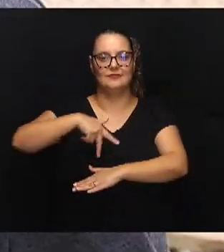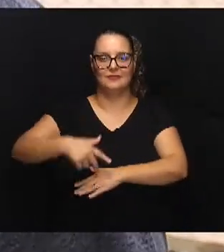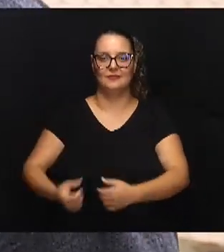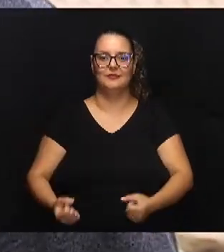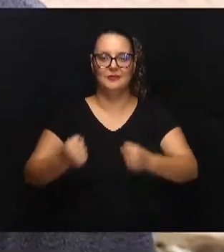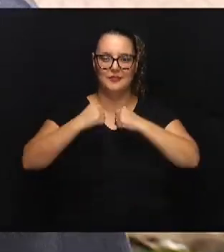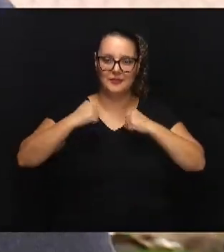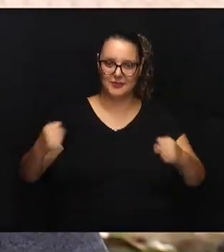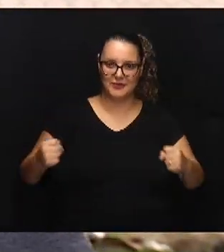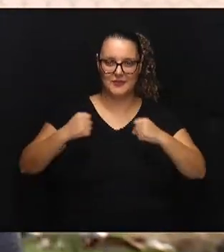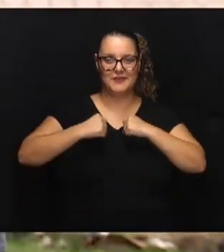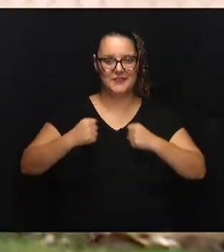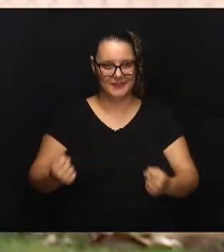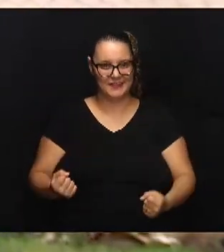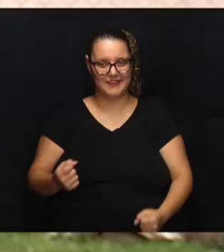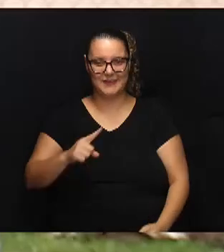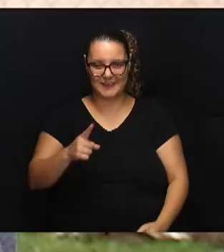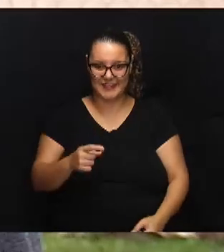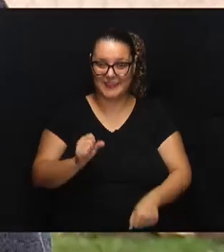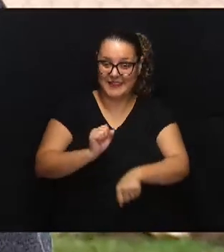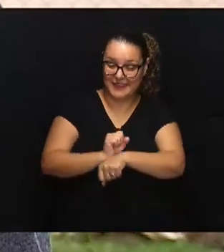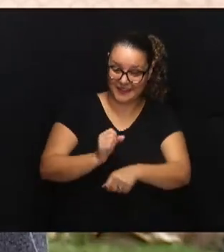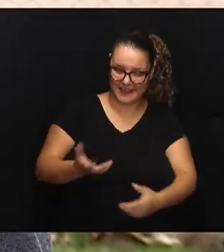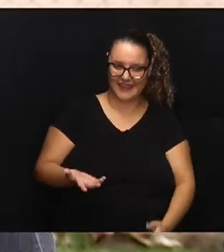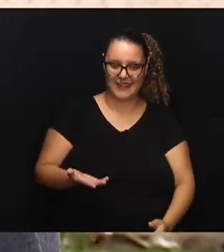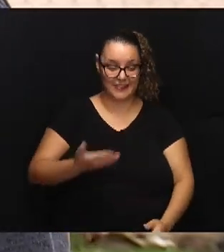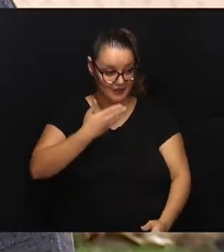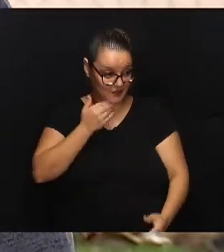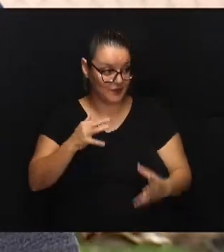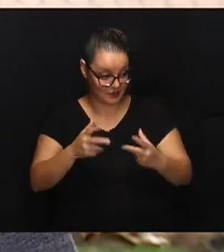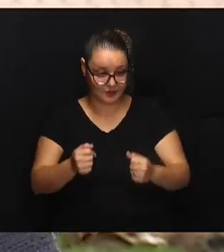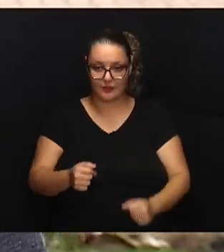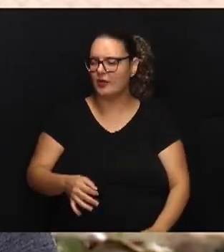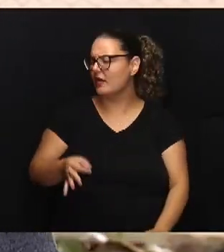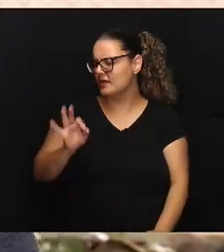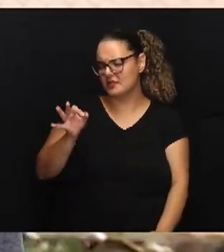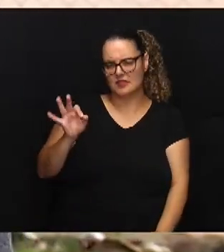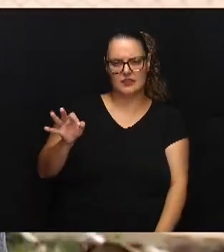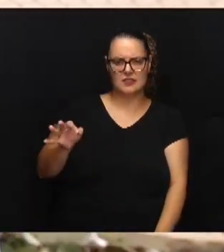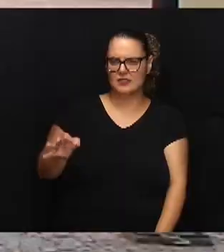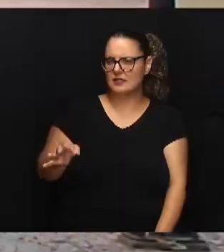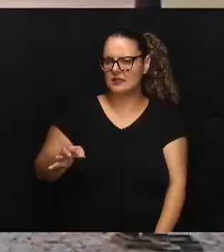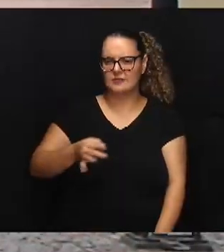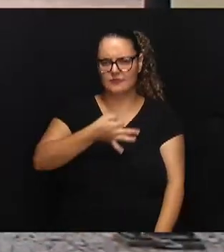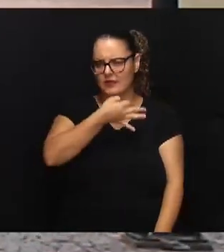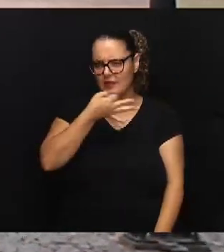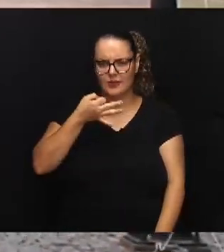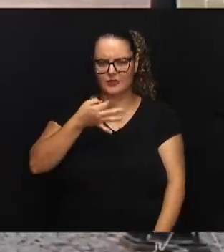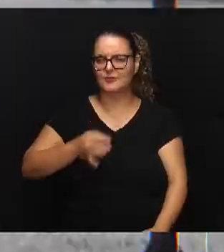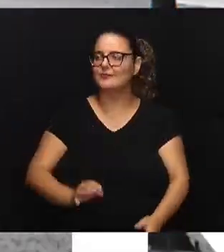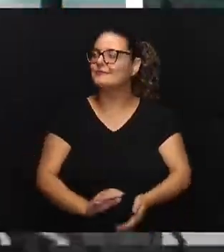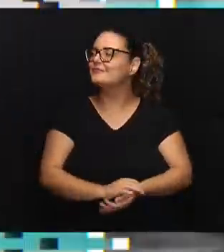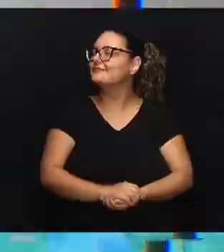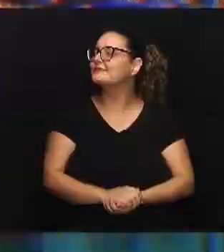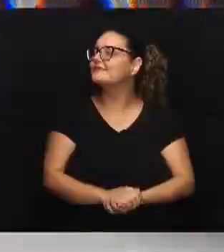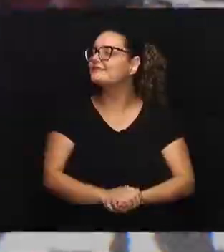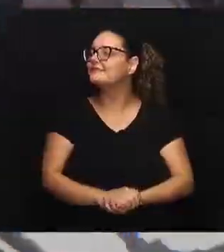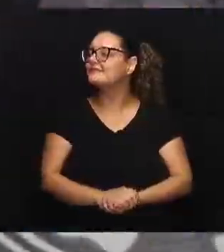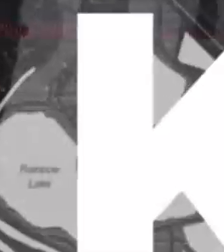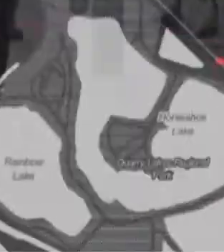os esqueletos, para não enferrujar. Melhorou tudo aqui então? Com certeza, com certeza.